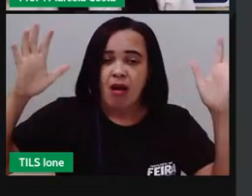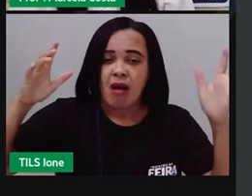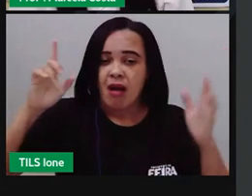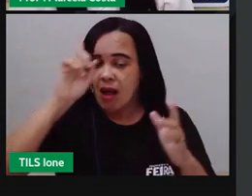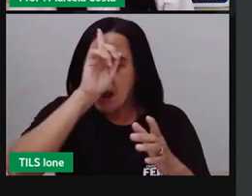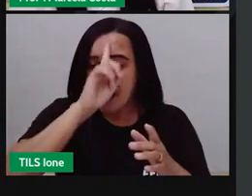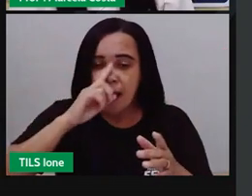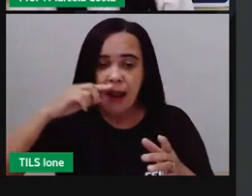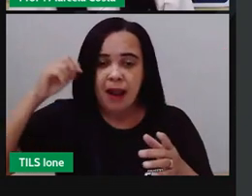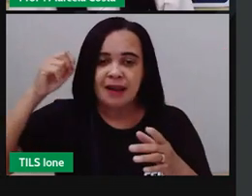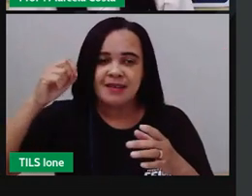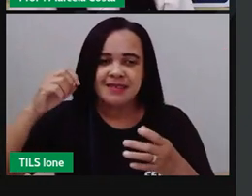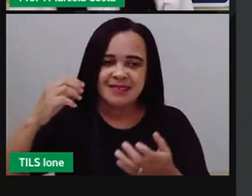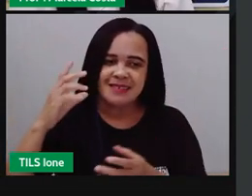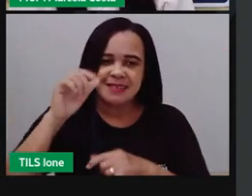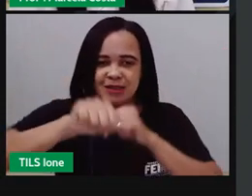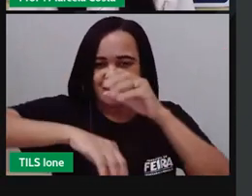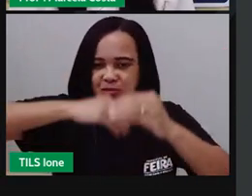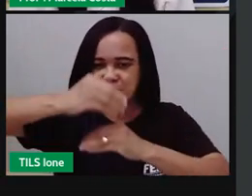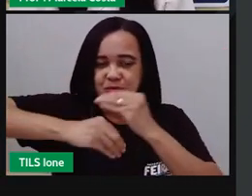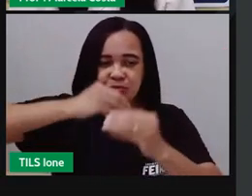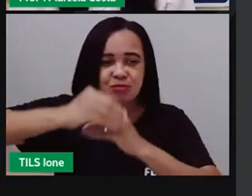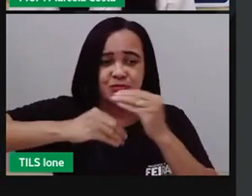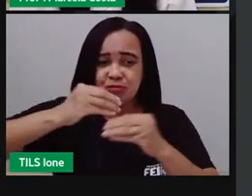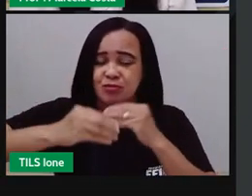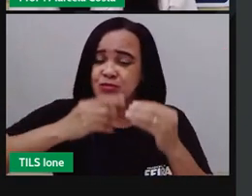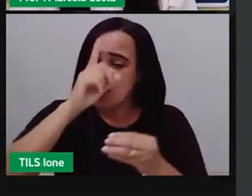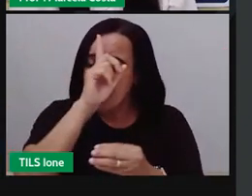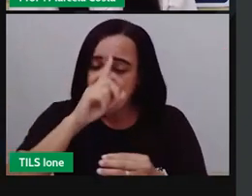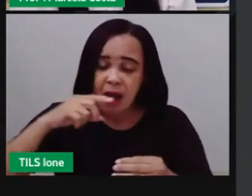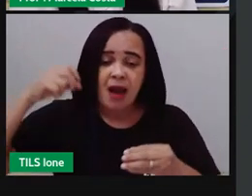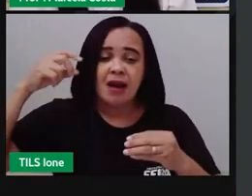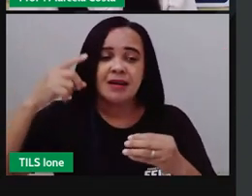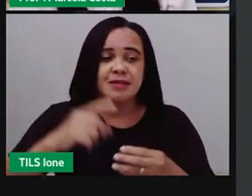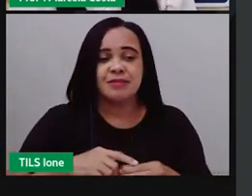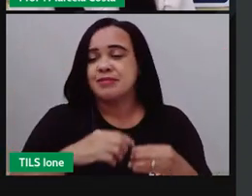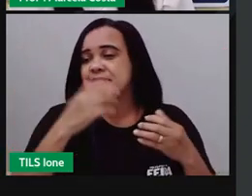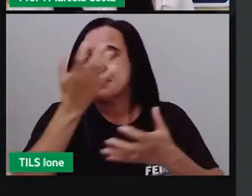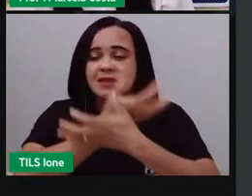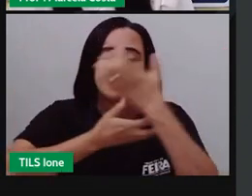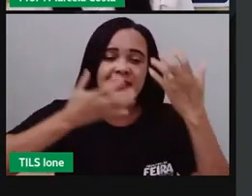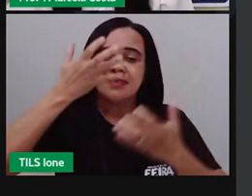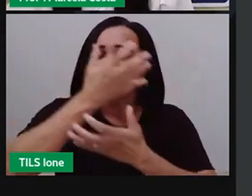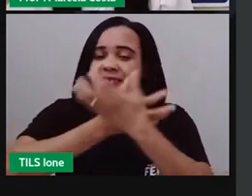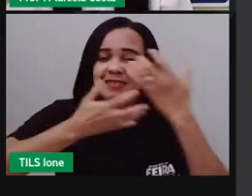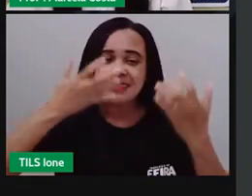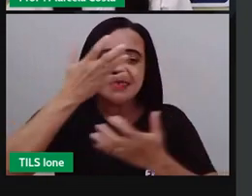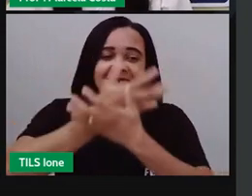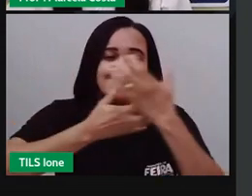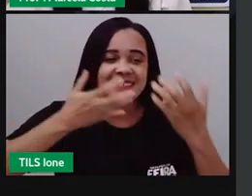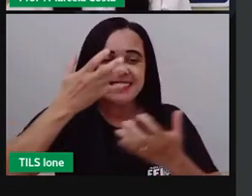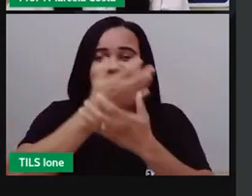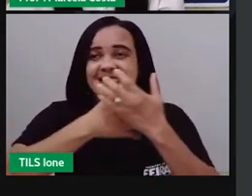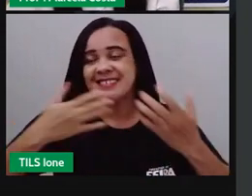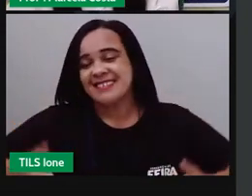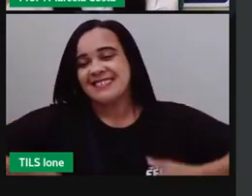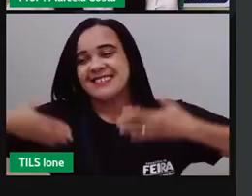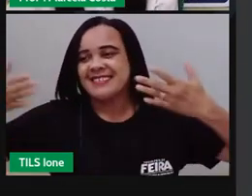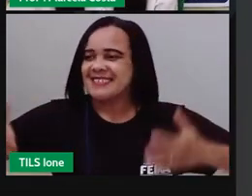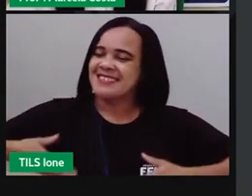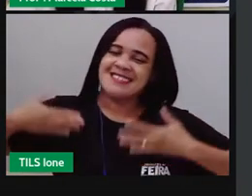laranja, dourado. E cantando alegremente, lá se foi, ainda contente.